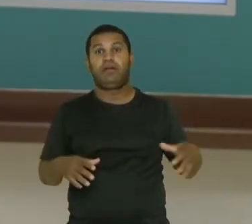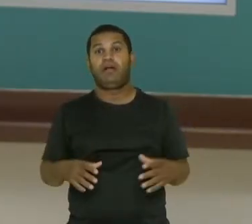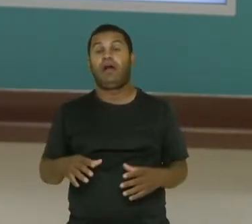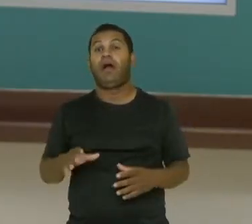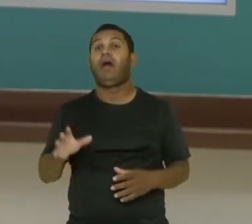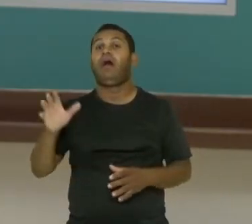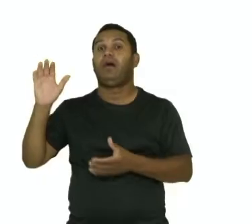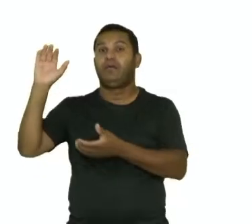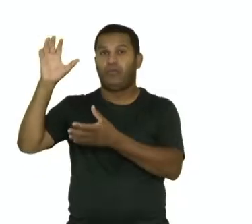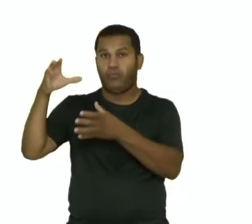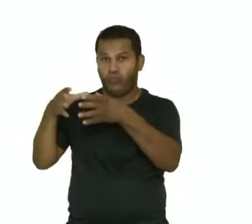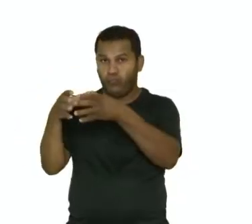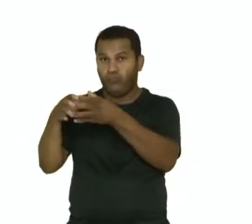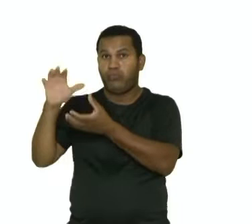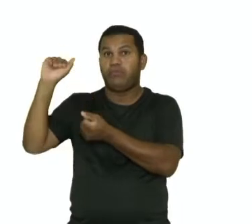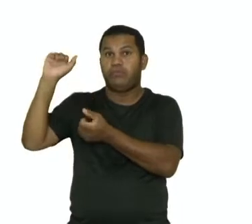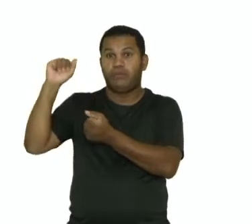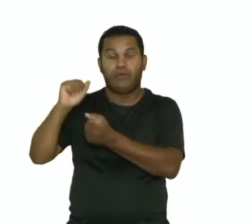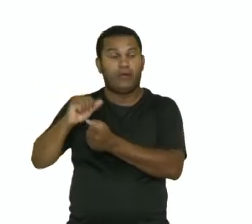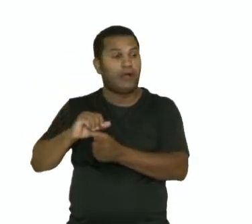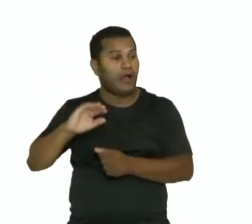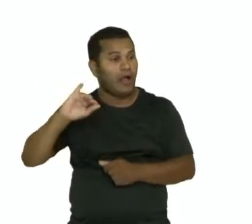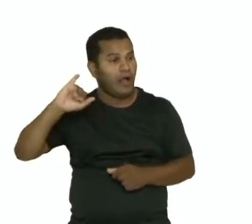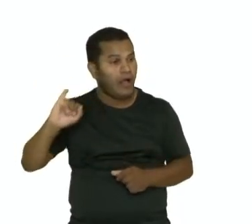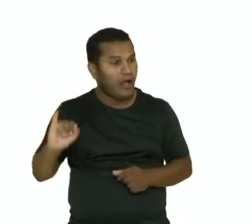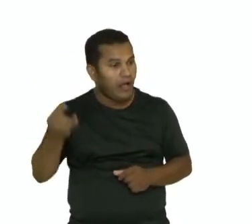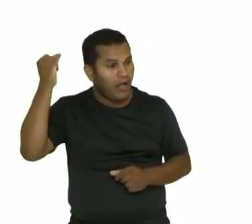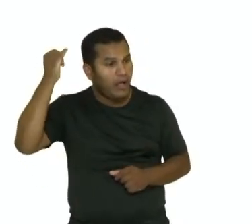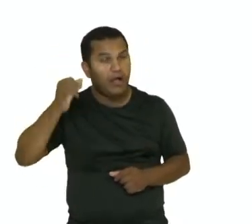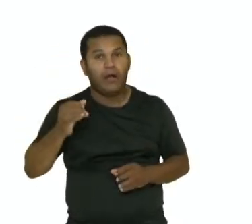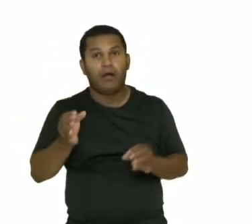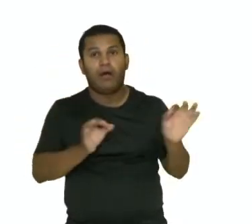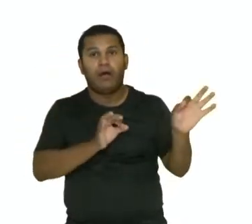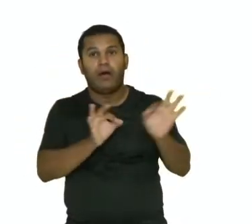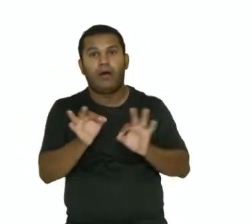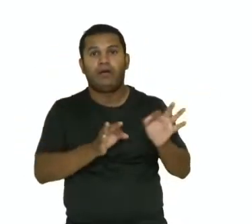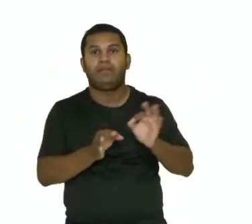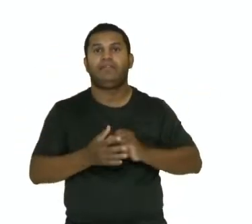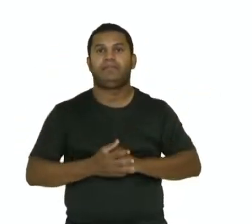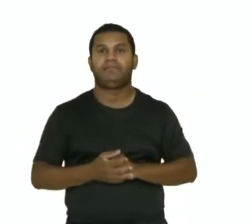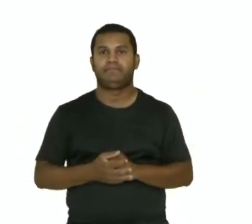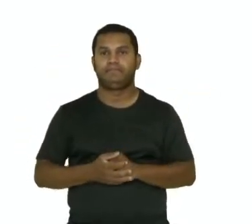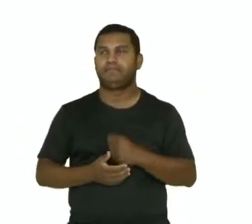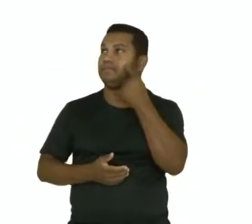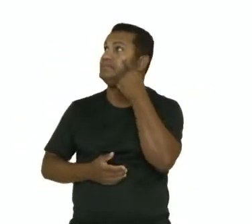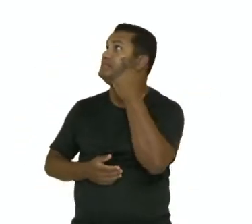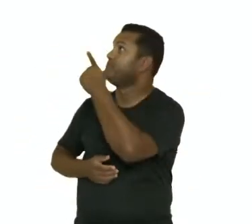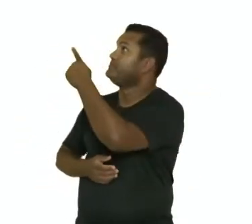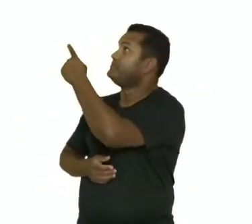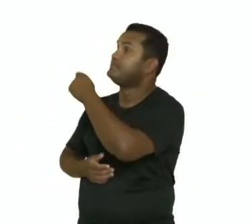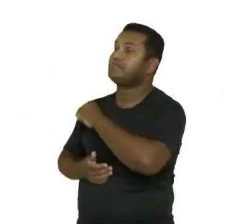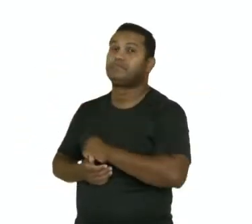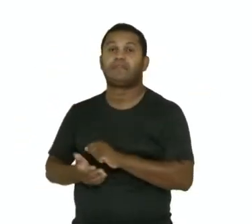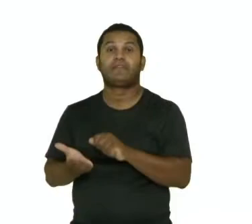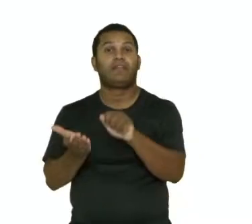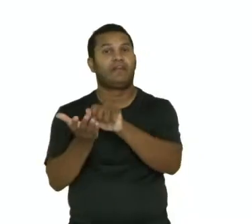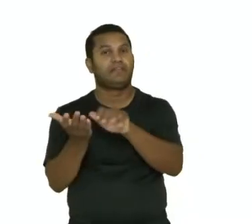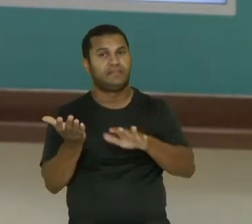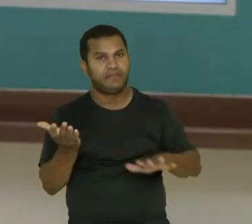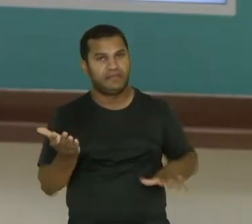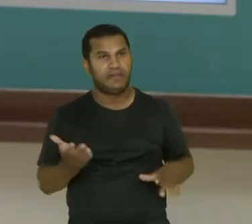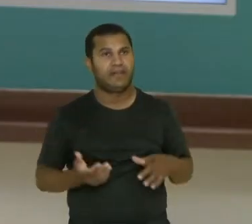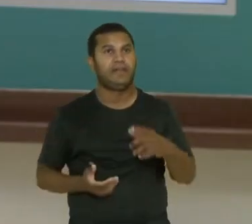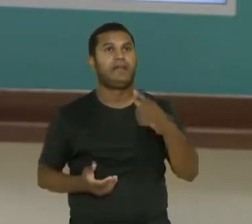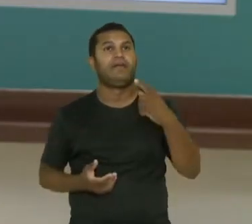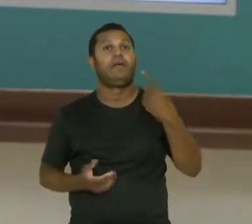atividade dessa aula. O que despertou o interesse de Francisco Pizarro fazendo com que ele chegasse